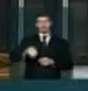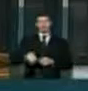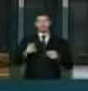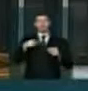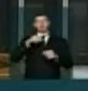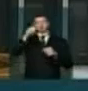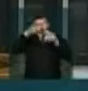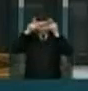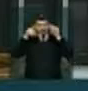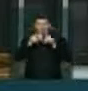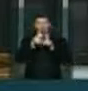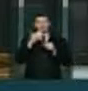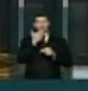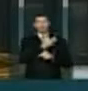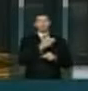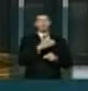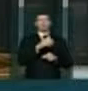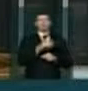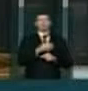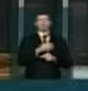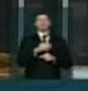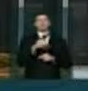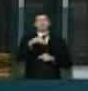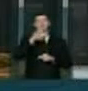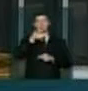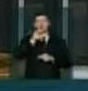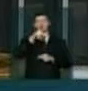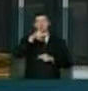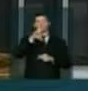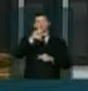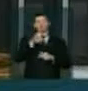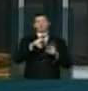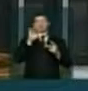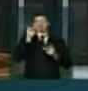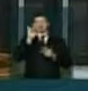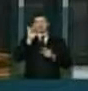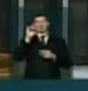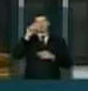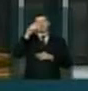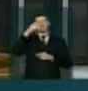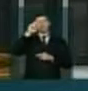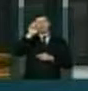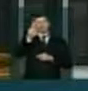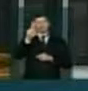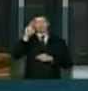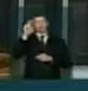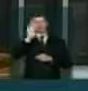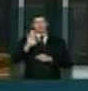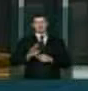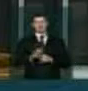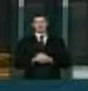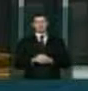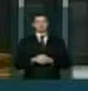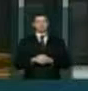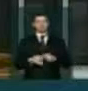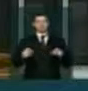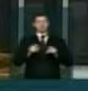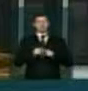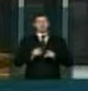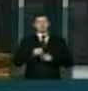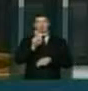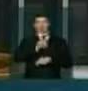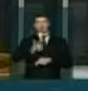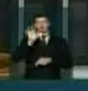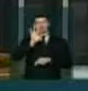lá no Acre para a universidade voltada ao chamado Merconorte, Bolívia, Brasil e Peru. E, por fim, a Universidade